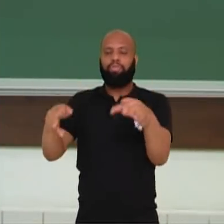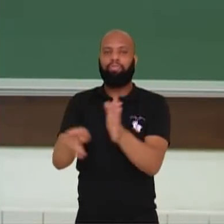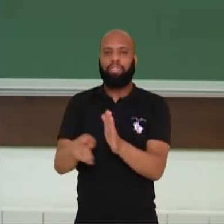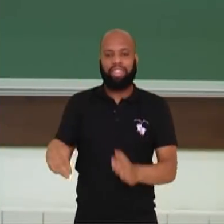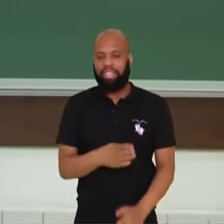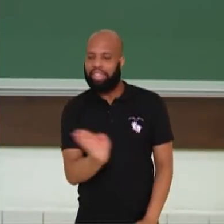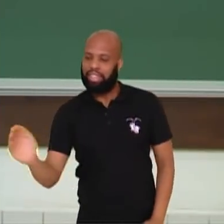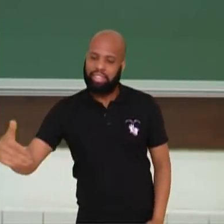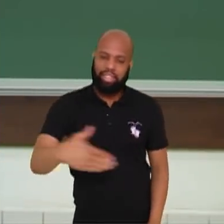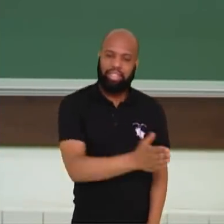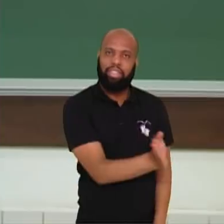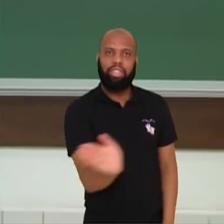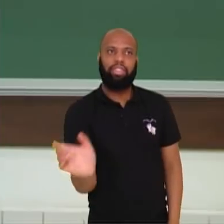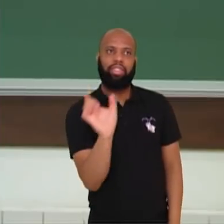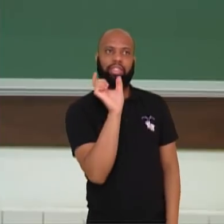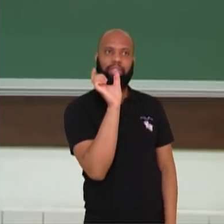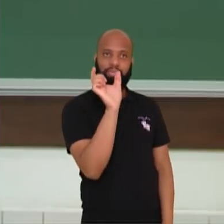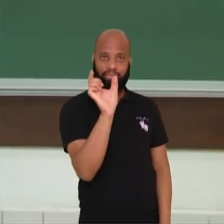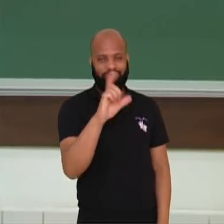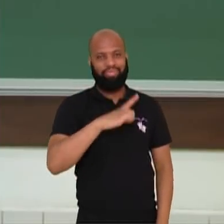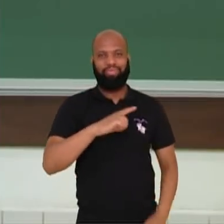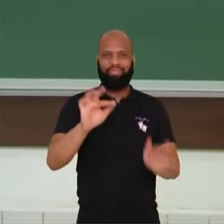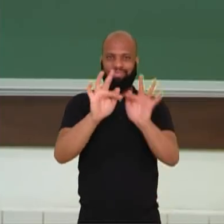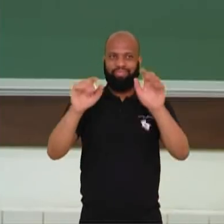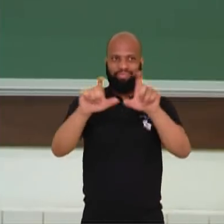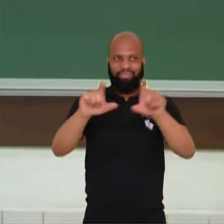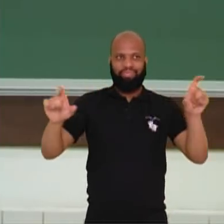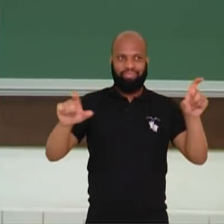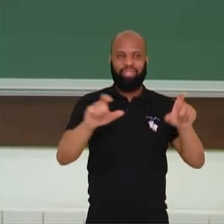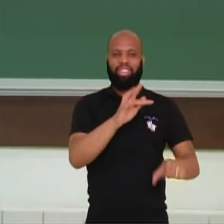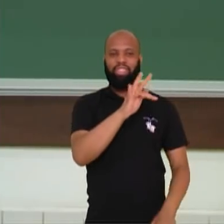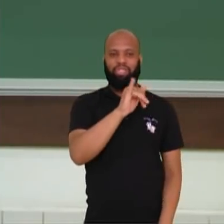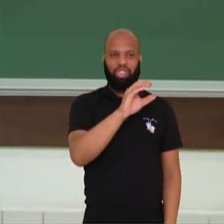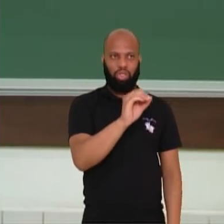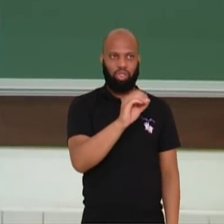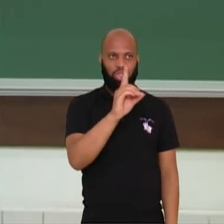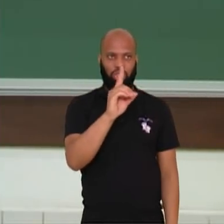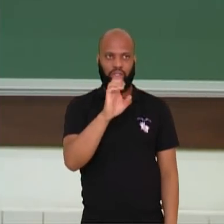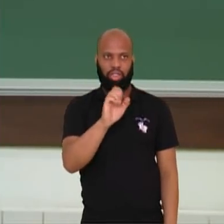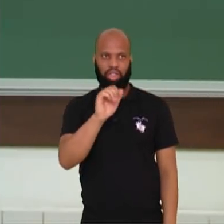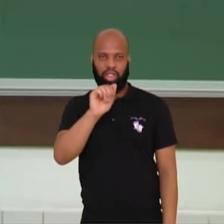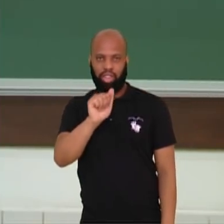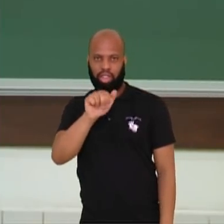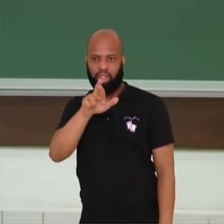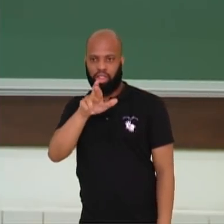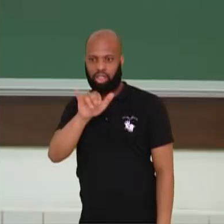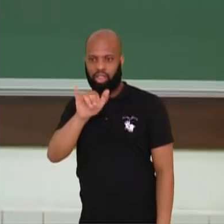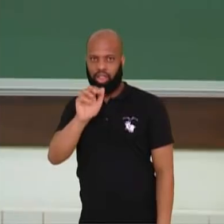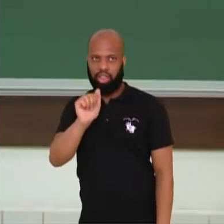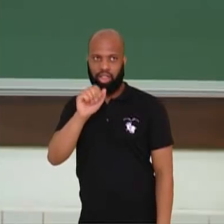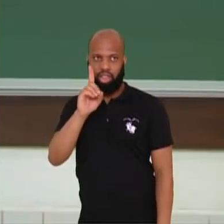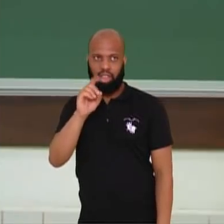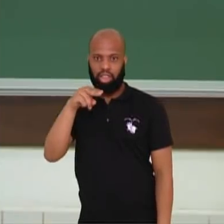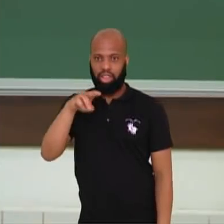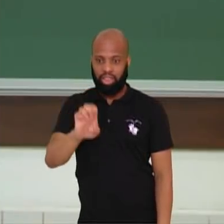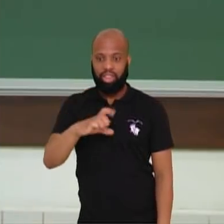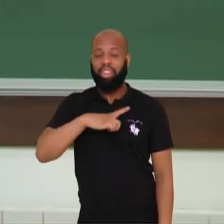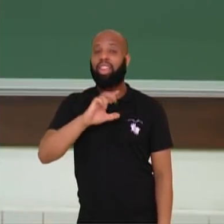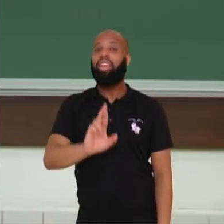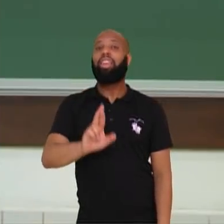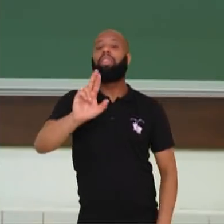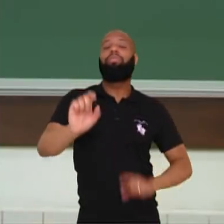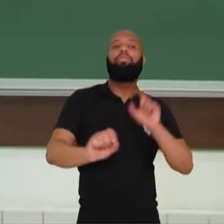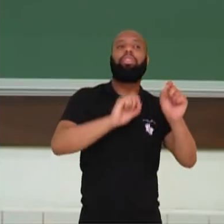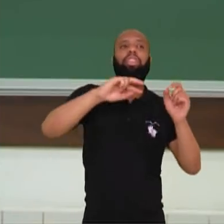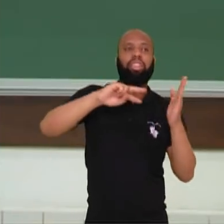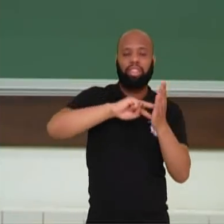labirinto. A palavra, aliás, a expressão, né, fio de Ariadne, para nossa cultura ficou